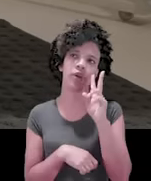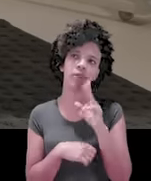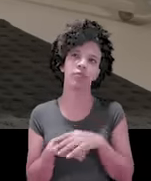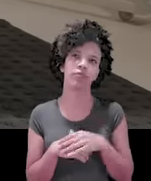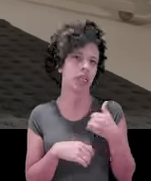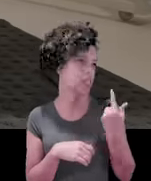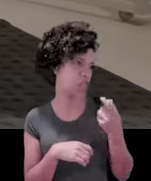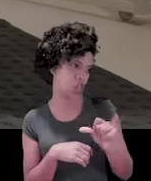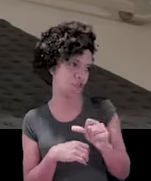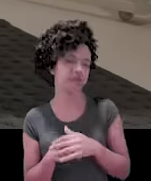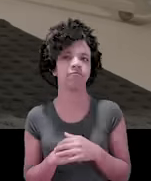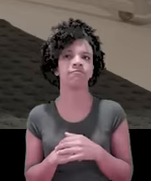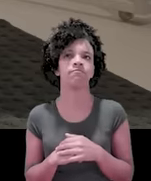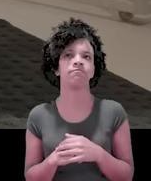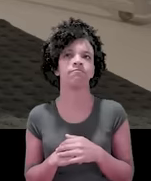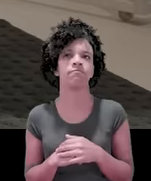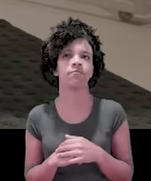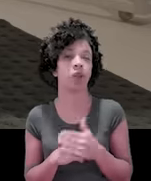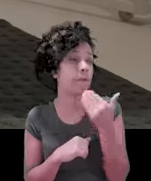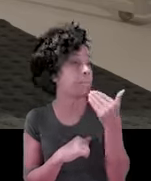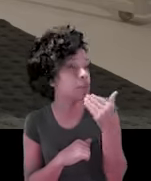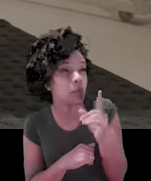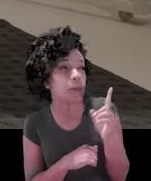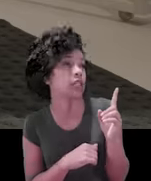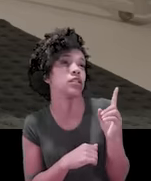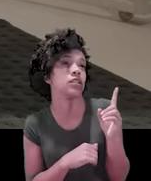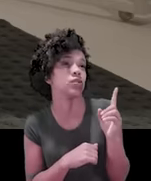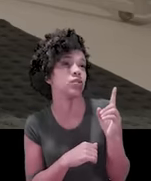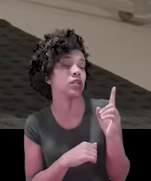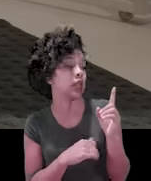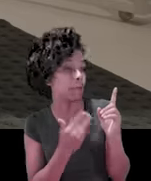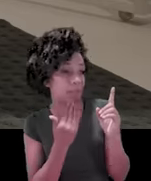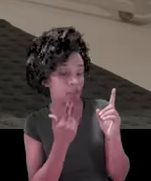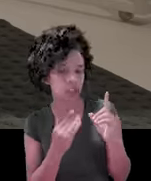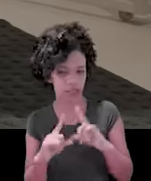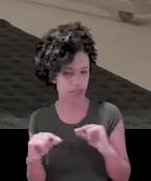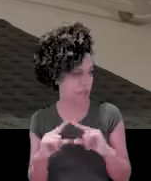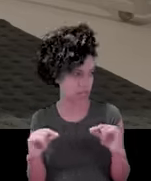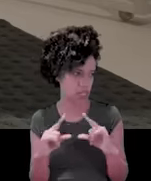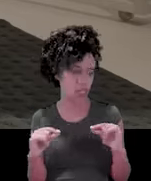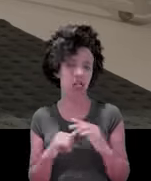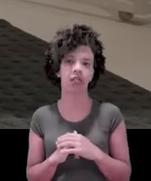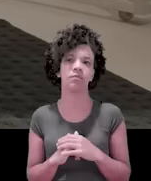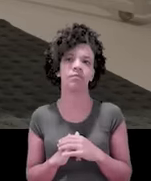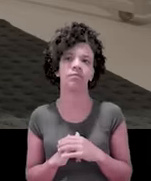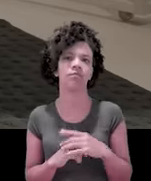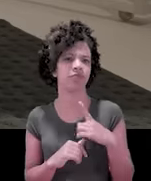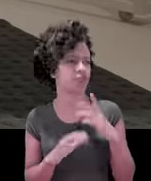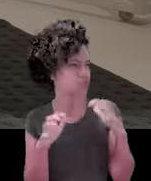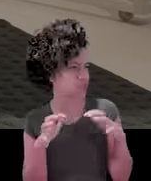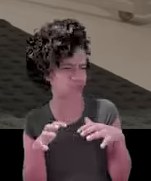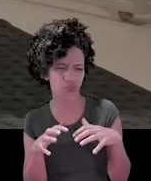eu lembro que eu fiz 19 anos eu preciso que eu pedi para Deus de esteja eu não tava em Santarém estava em Brasília e deixa